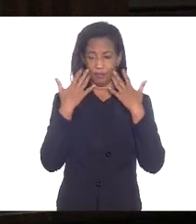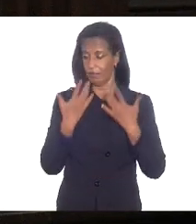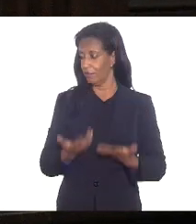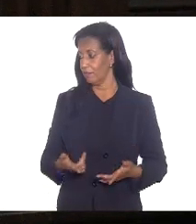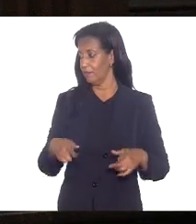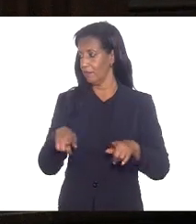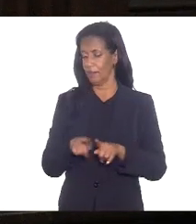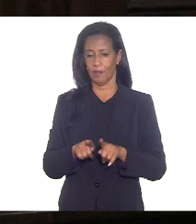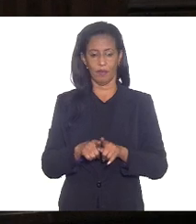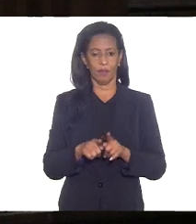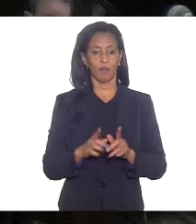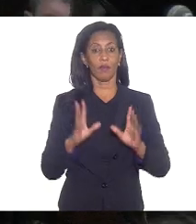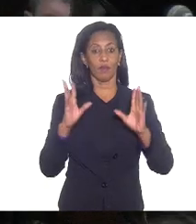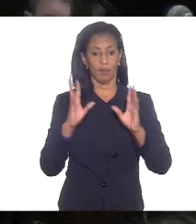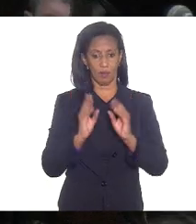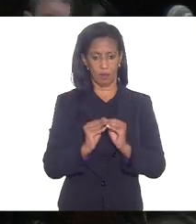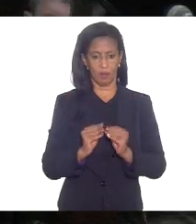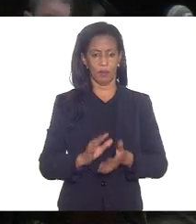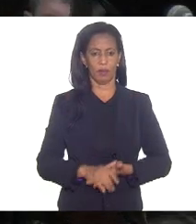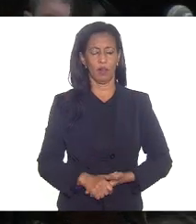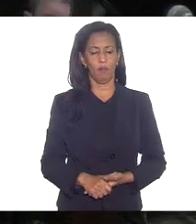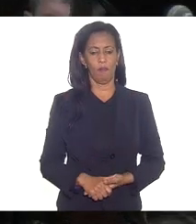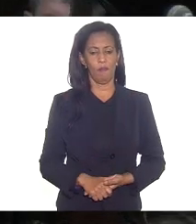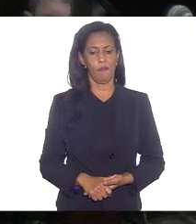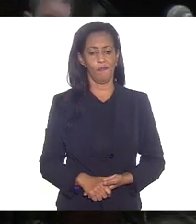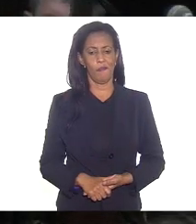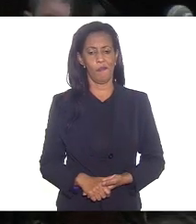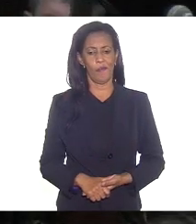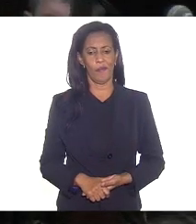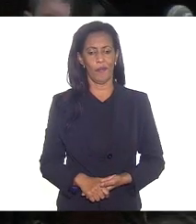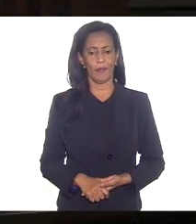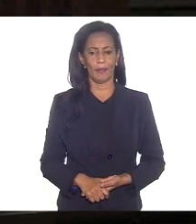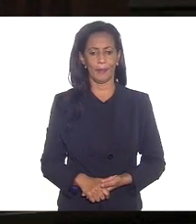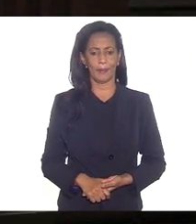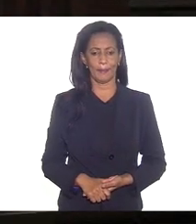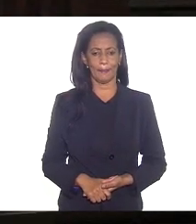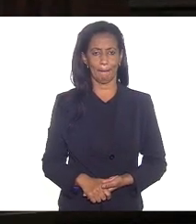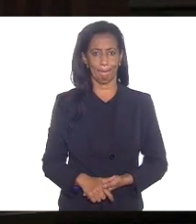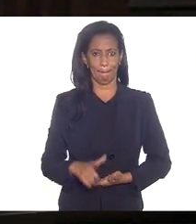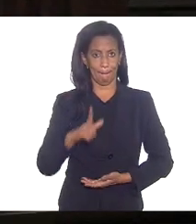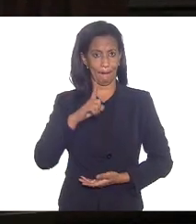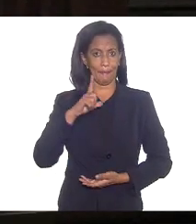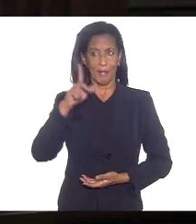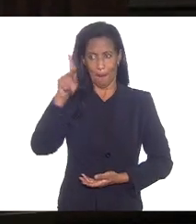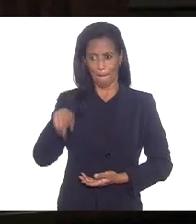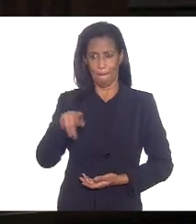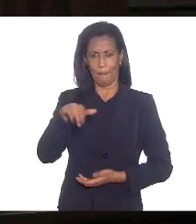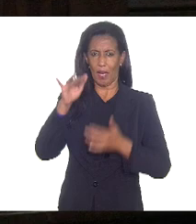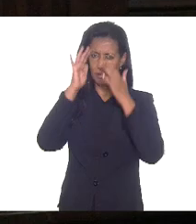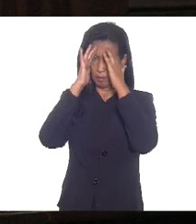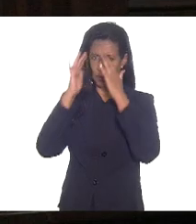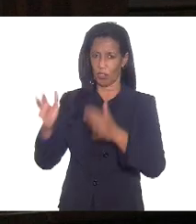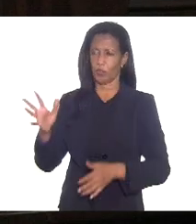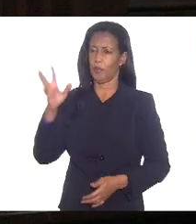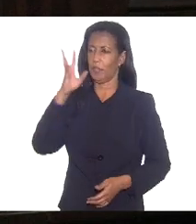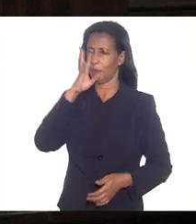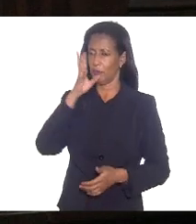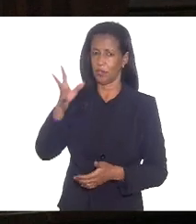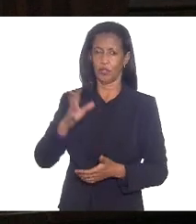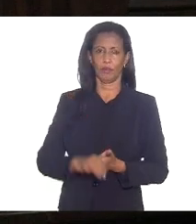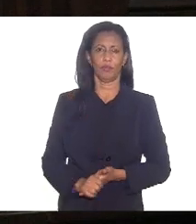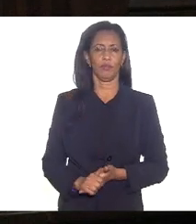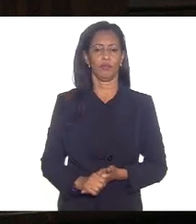também... Deputado, por favor, concluir. Que o padre José Olavo tem o meu respeito, admiração